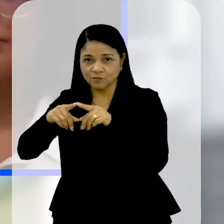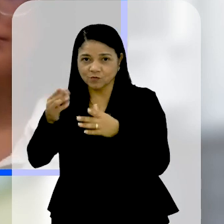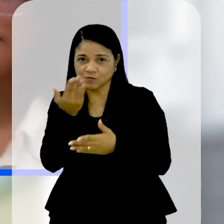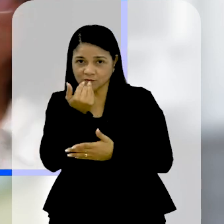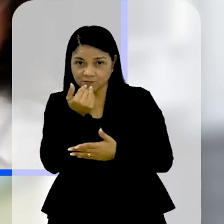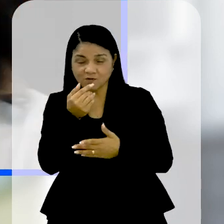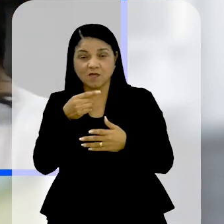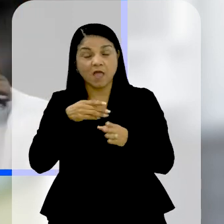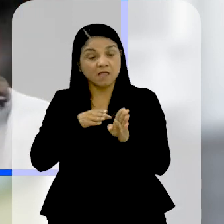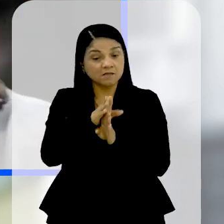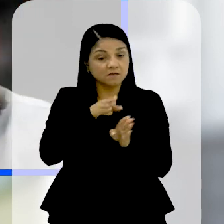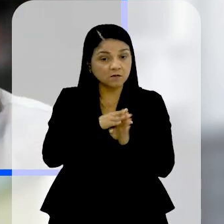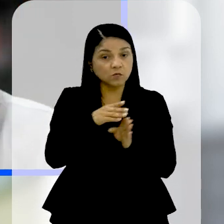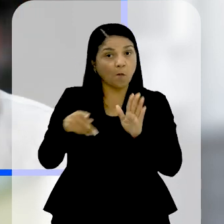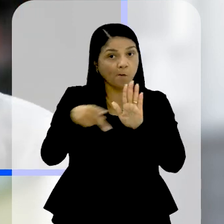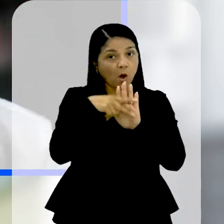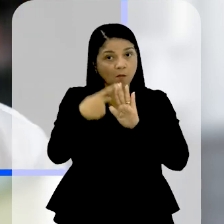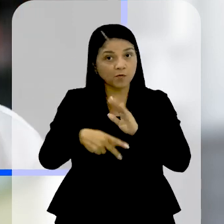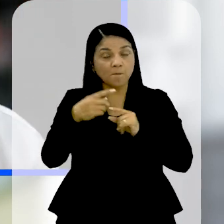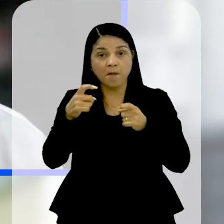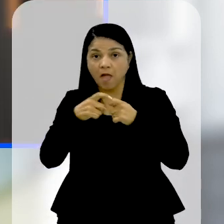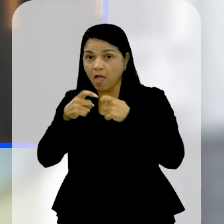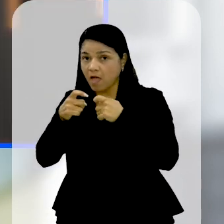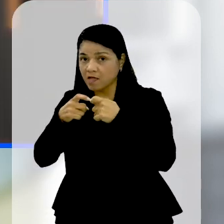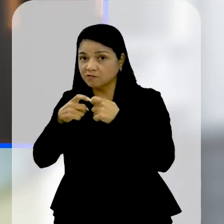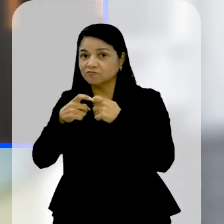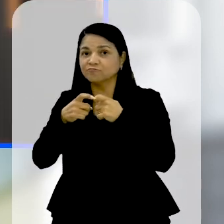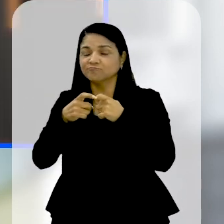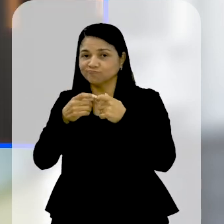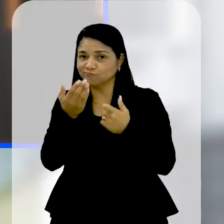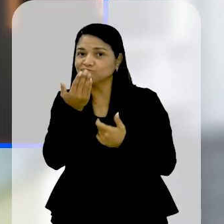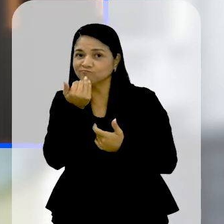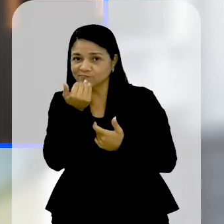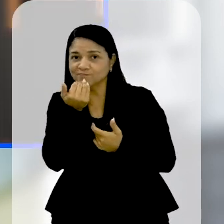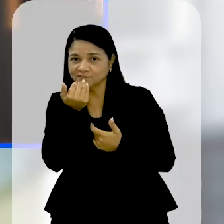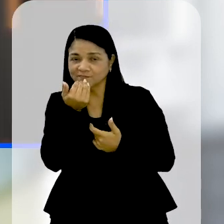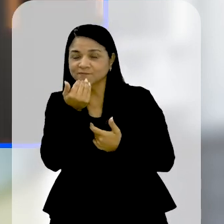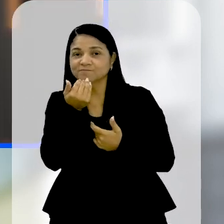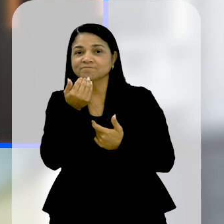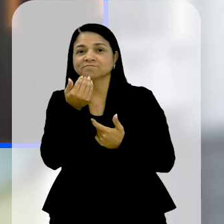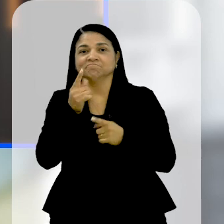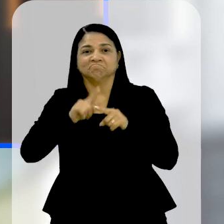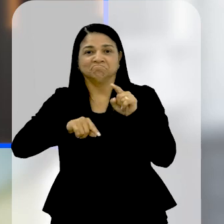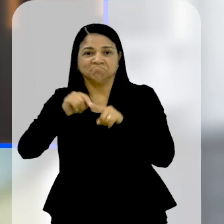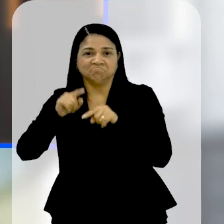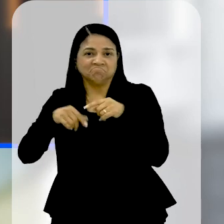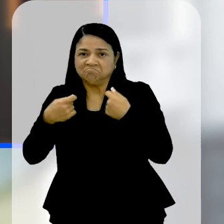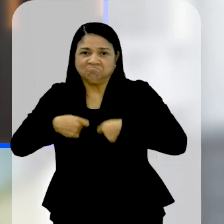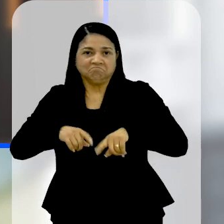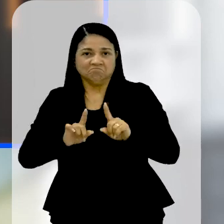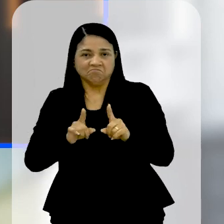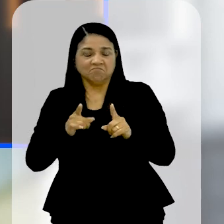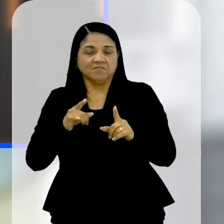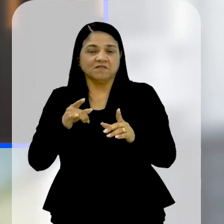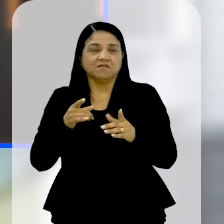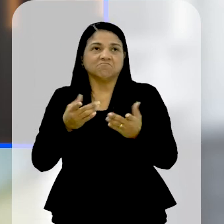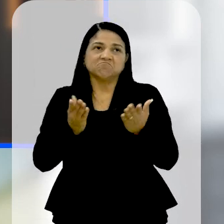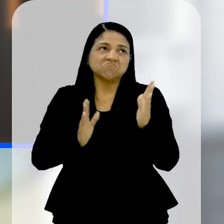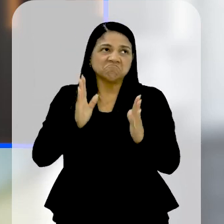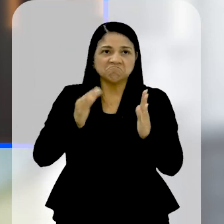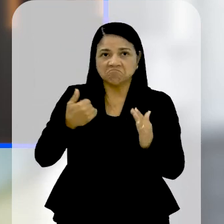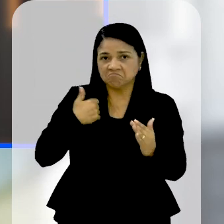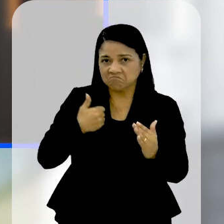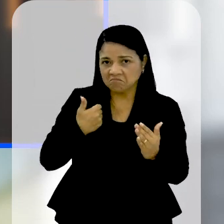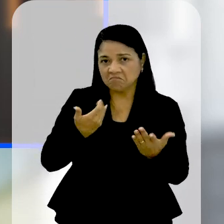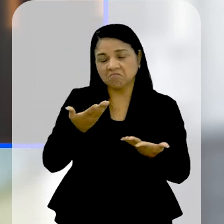a indicação dos próprios médicos para o consumo de produtos que nem seriam necessários em